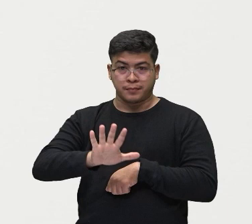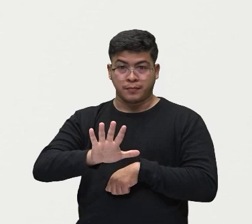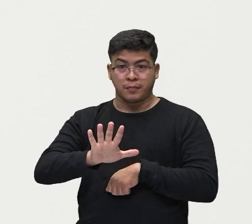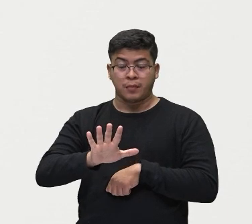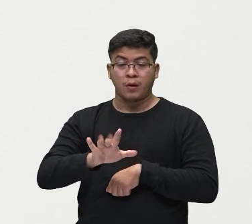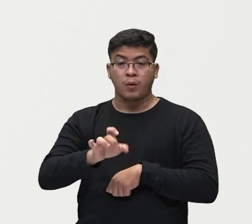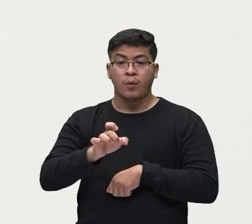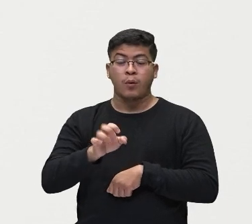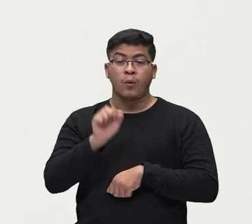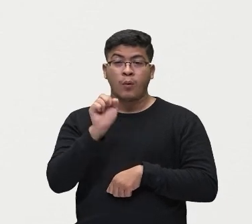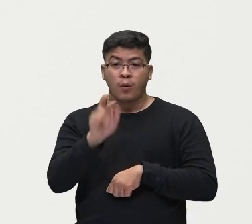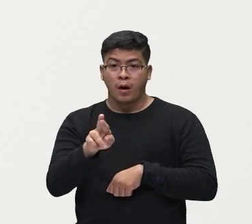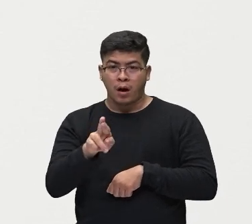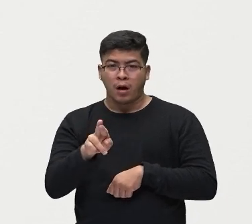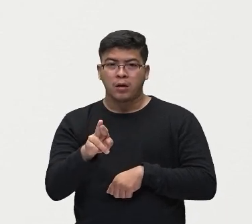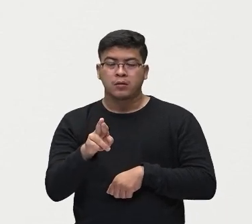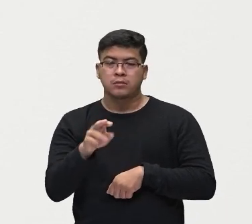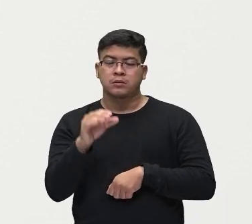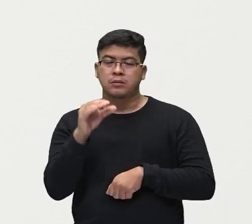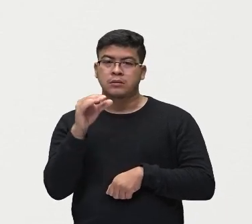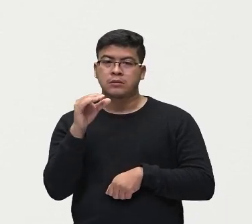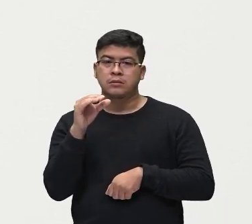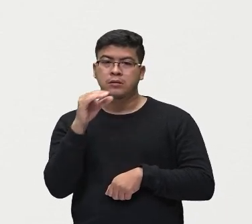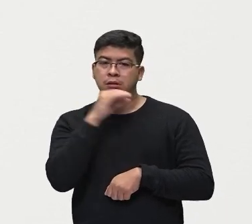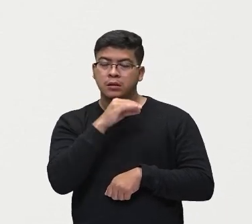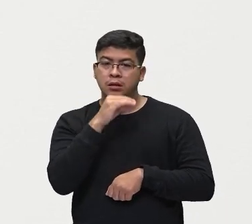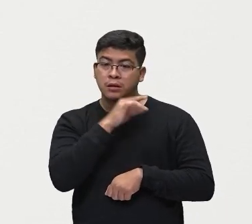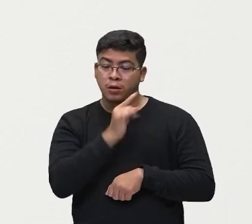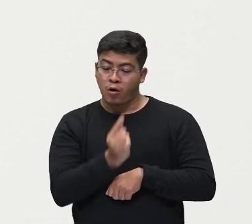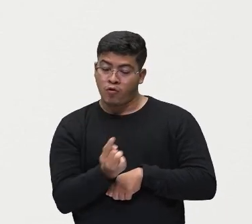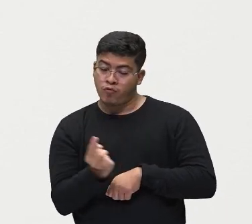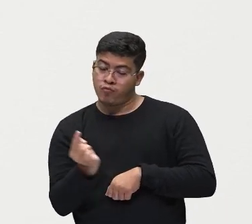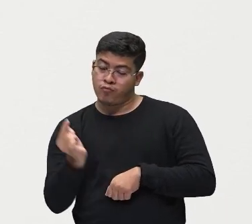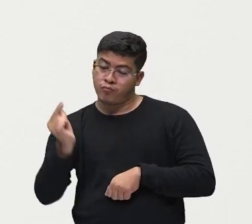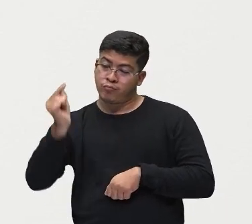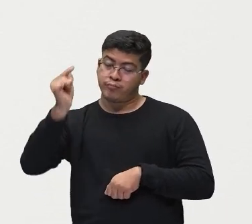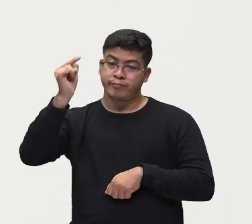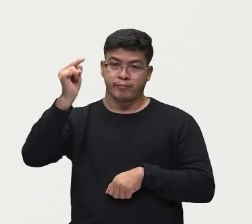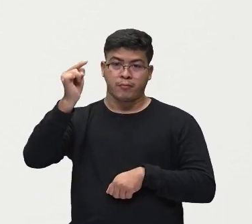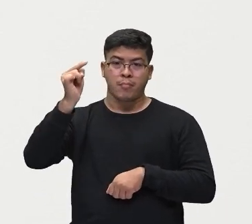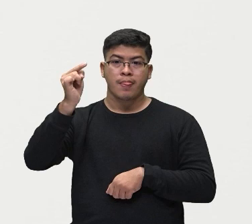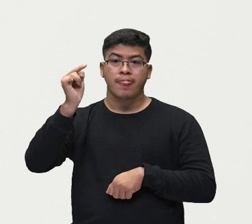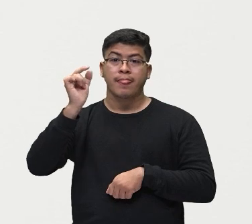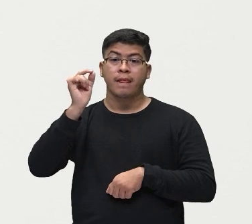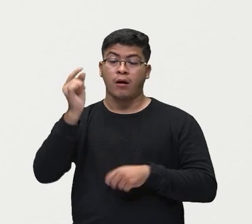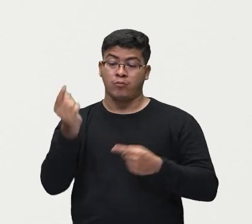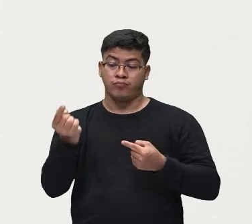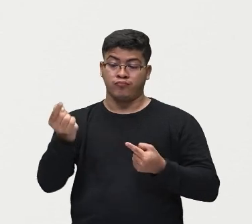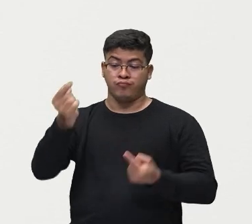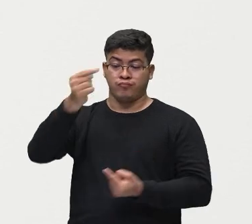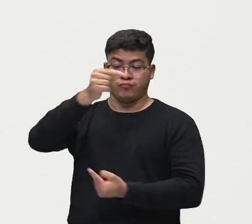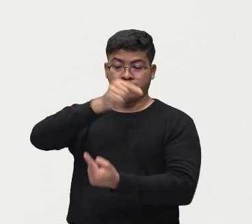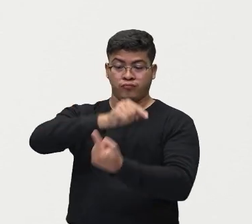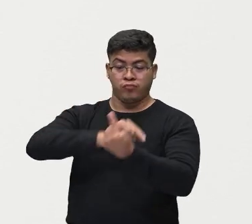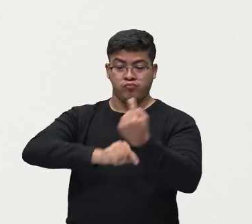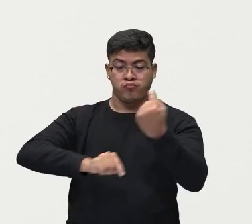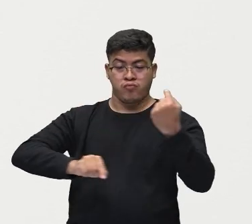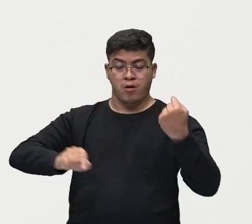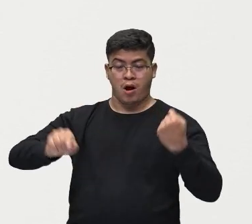ar quente, por ser mais leve, ele sobe. Com essa troca